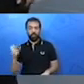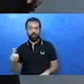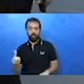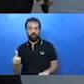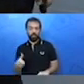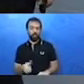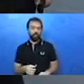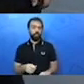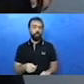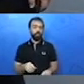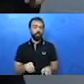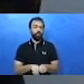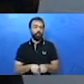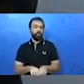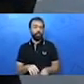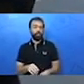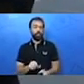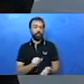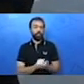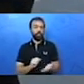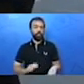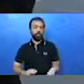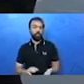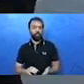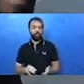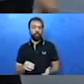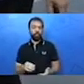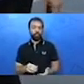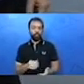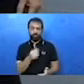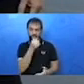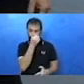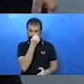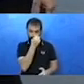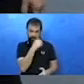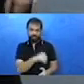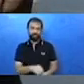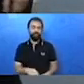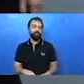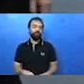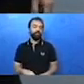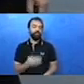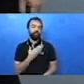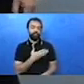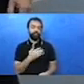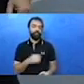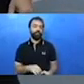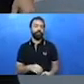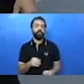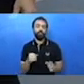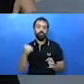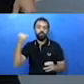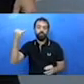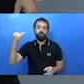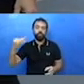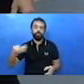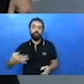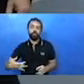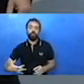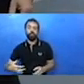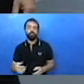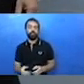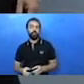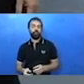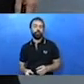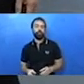página 161. Vamos começar explicando o exercício 4. Consulte o mapa que